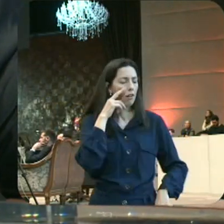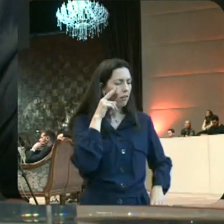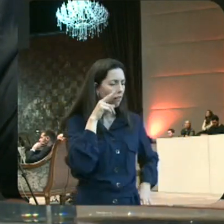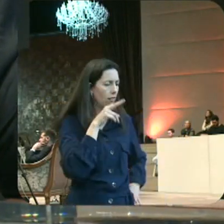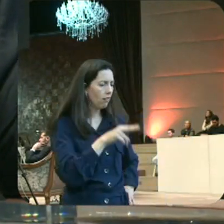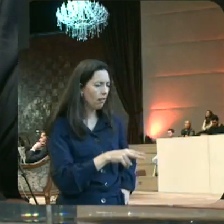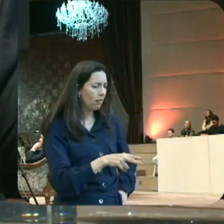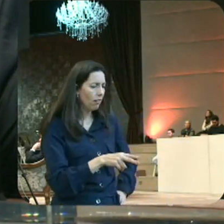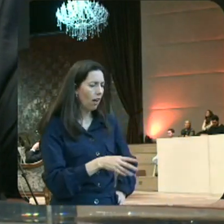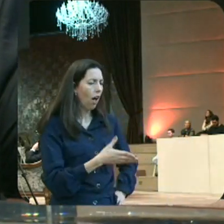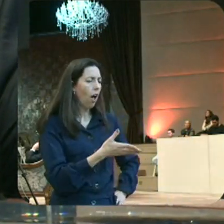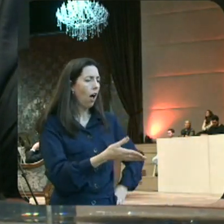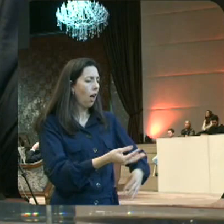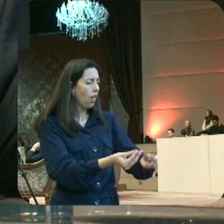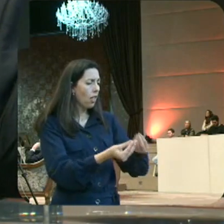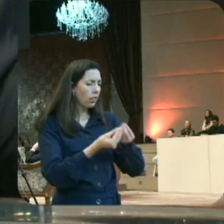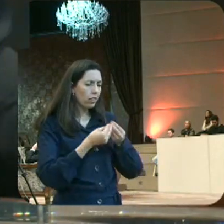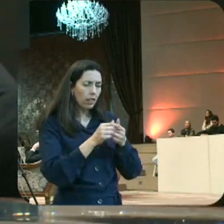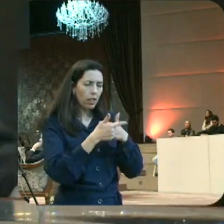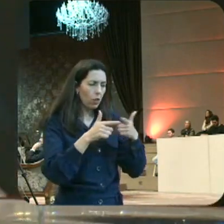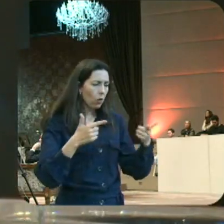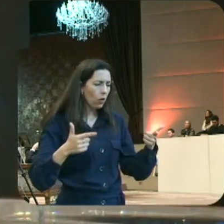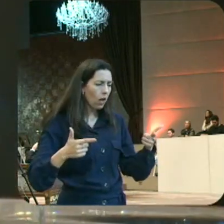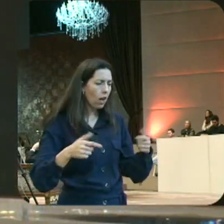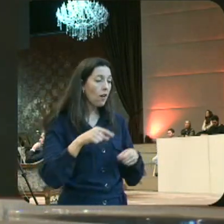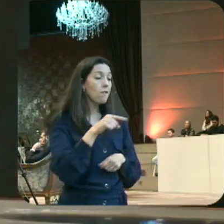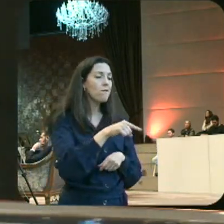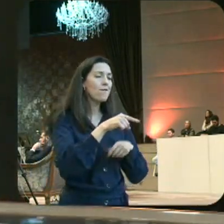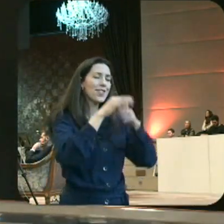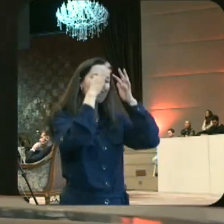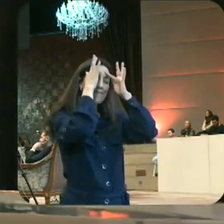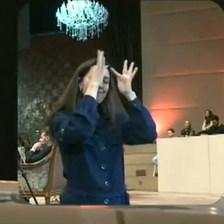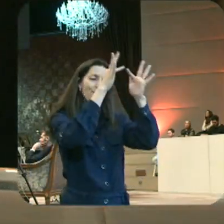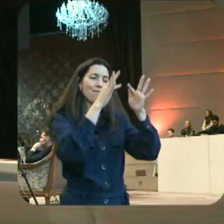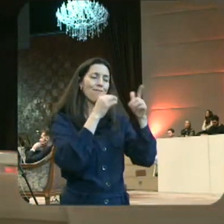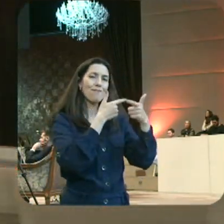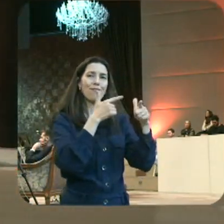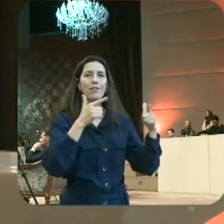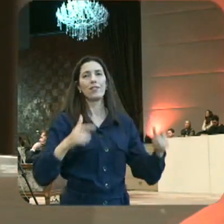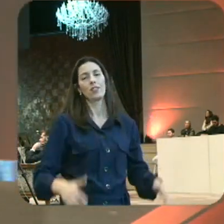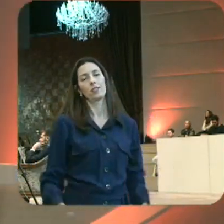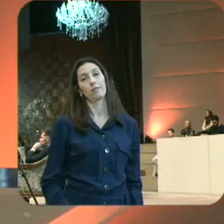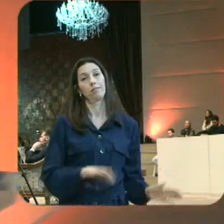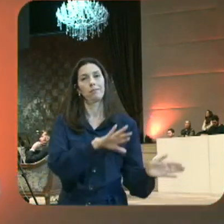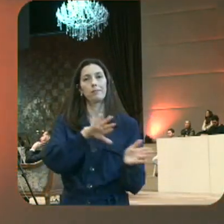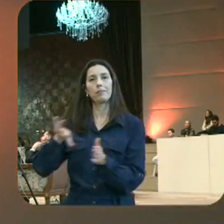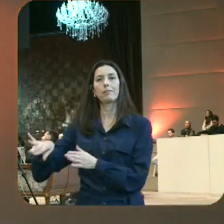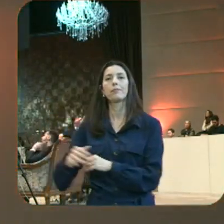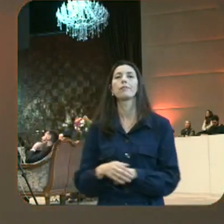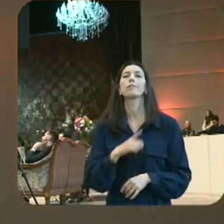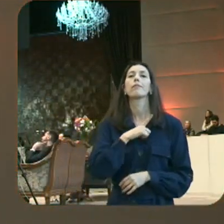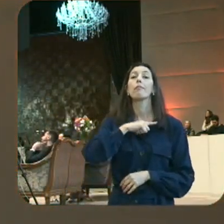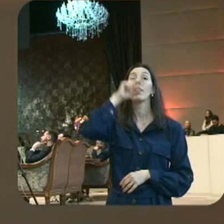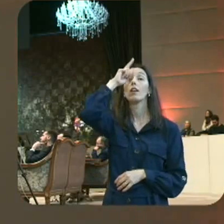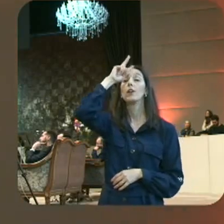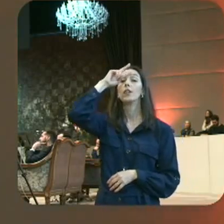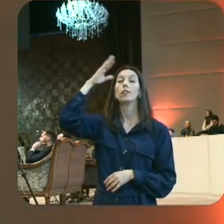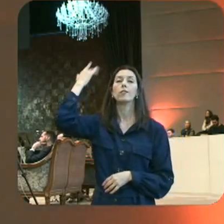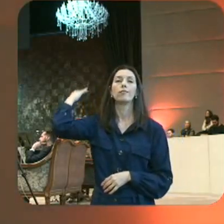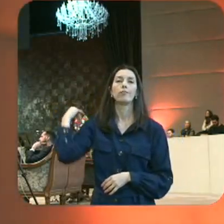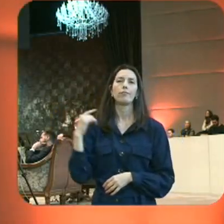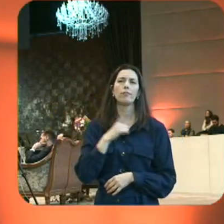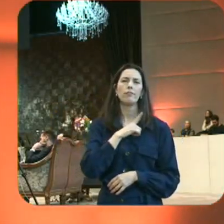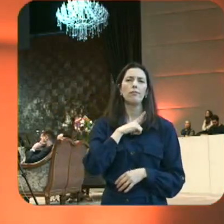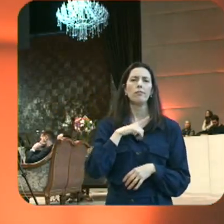Como infiéis. Tem uma história muito interessante, antiga, que diz que no meio